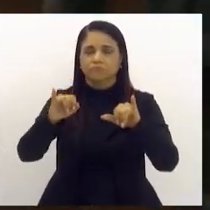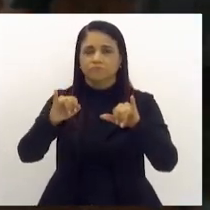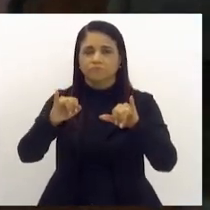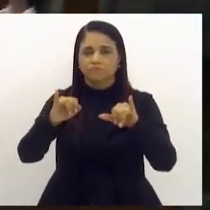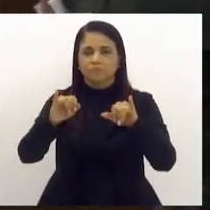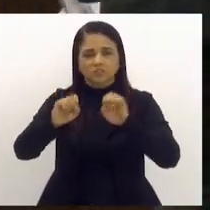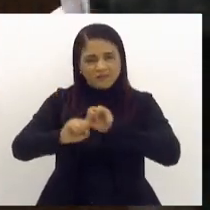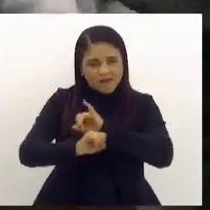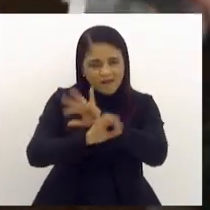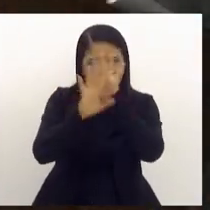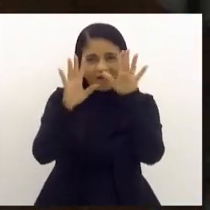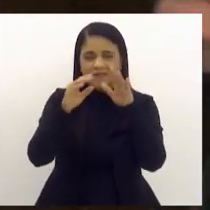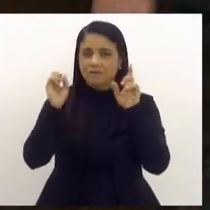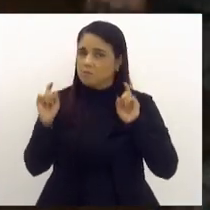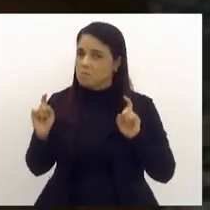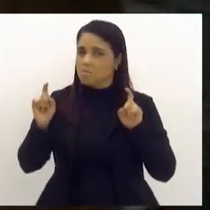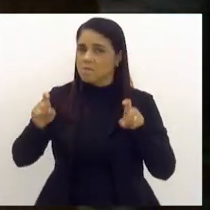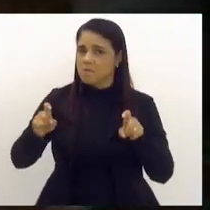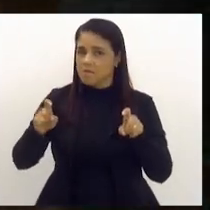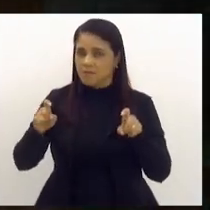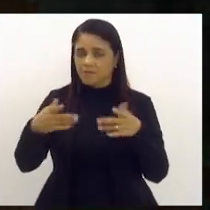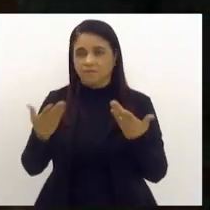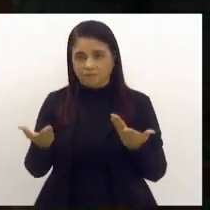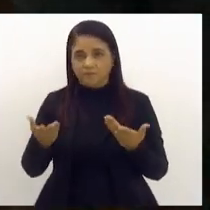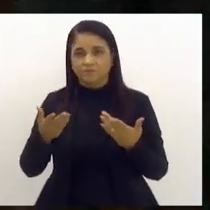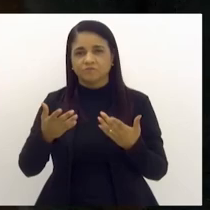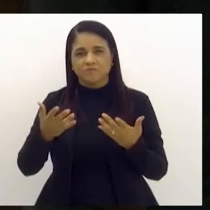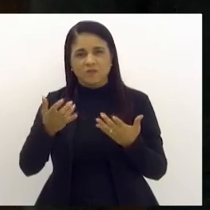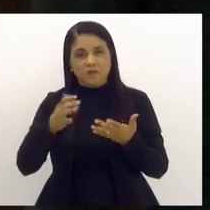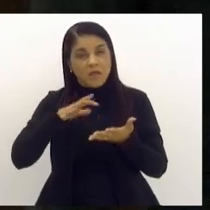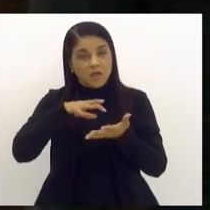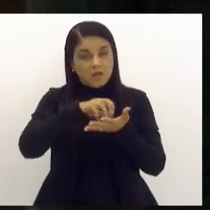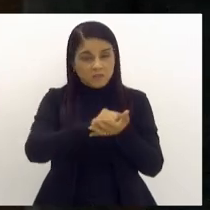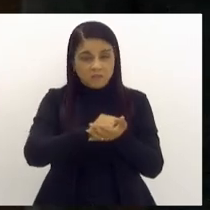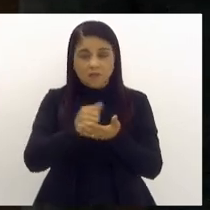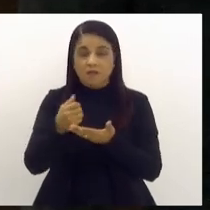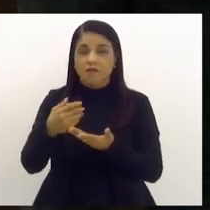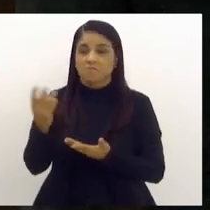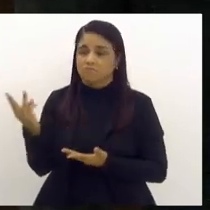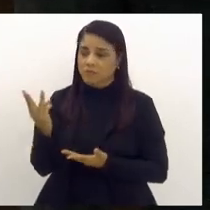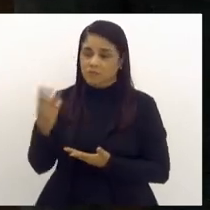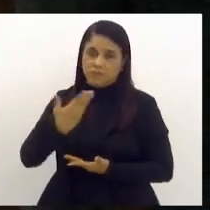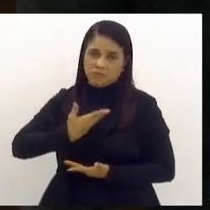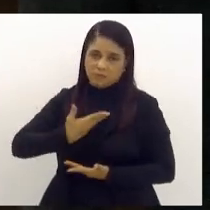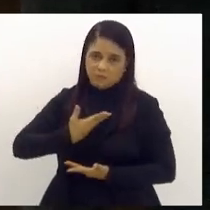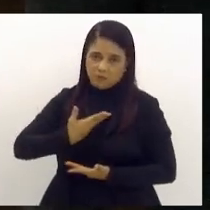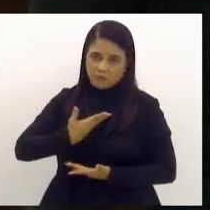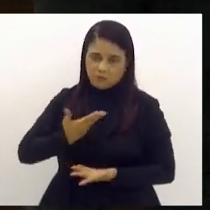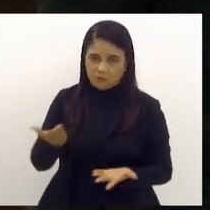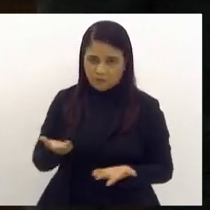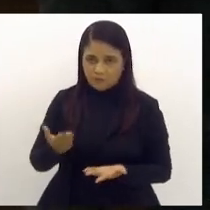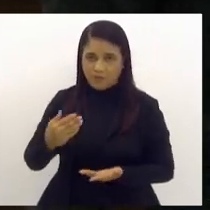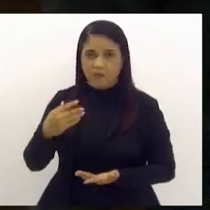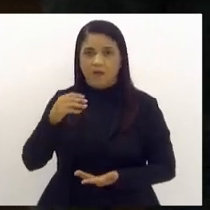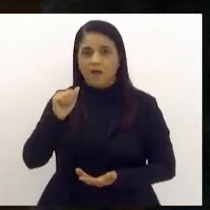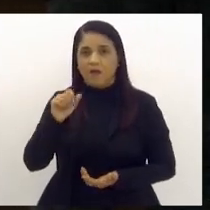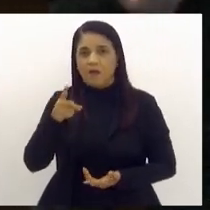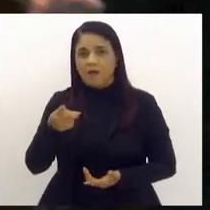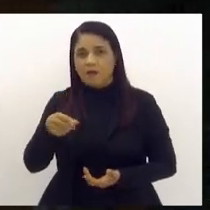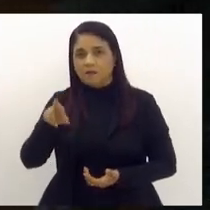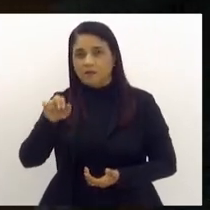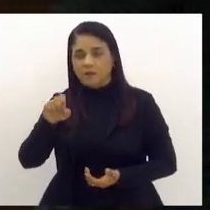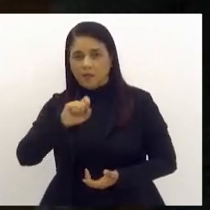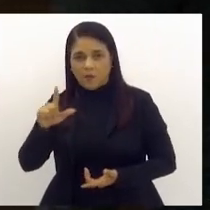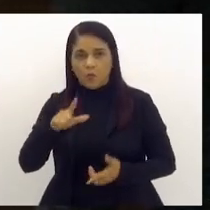de clareza nesse mandato. E eu queria muito deixar registrado hoje a presença de três colegas, o Adriel, tanto a